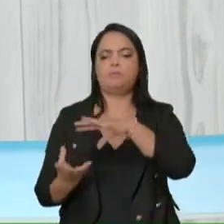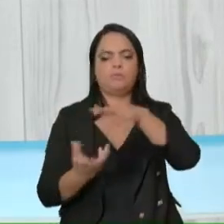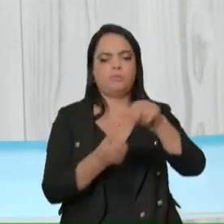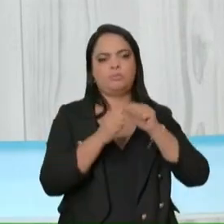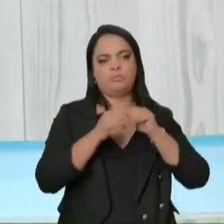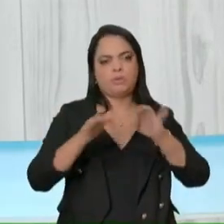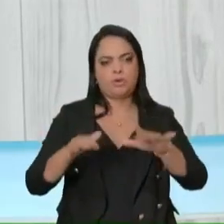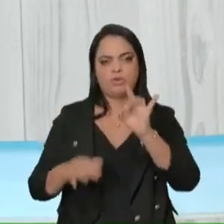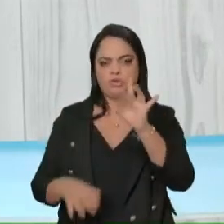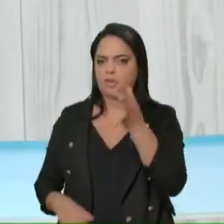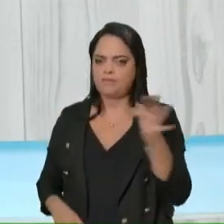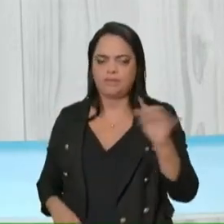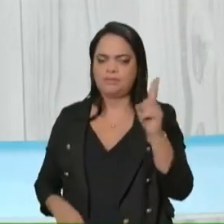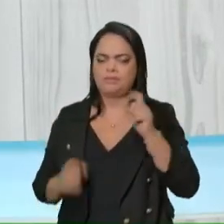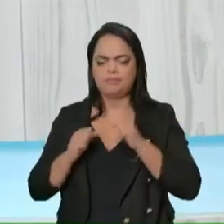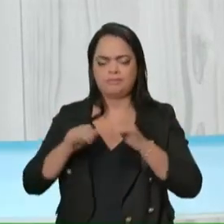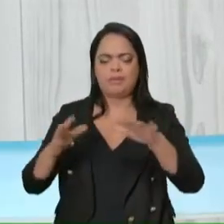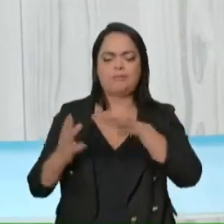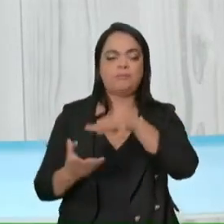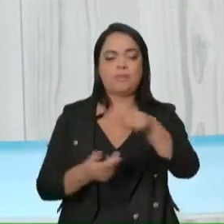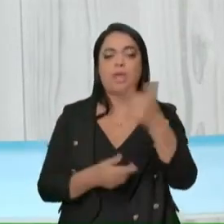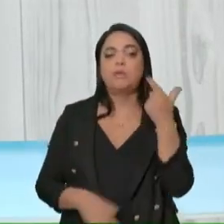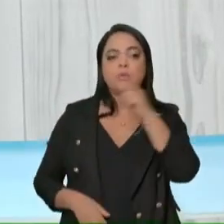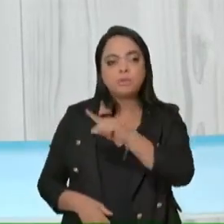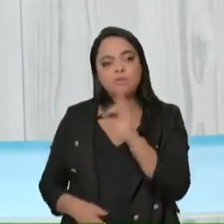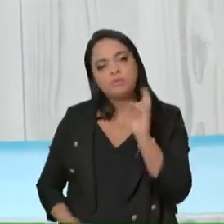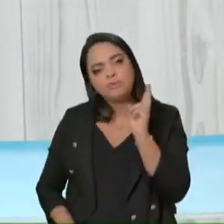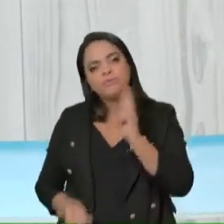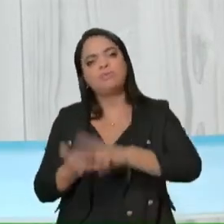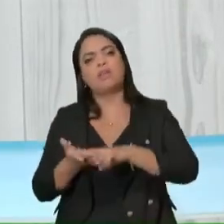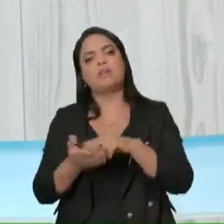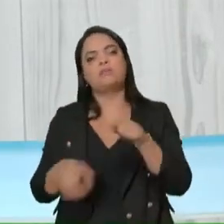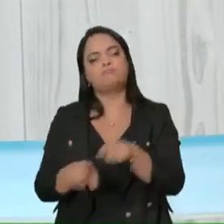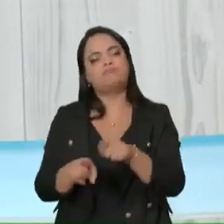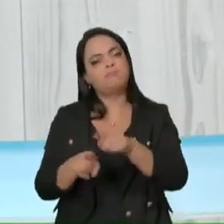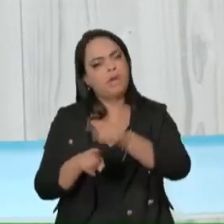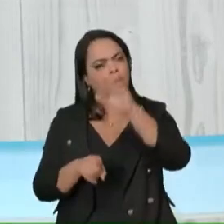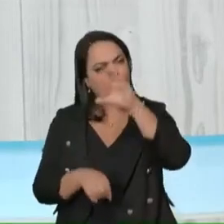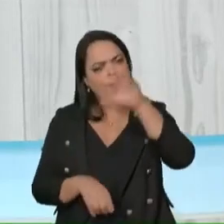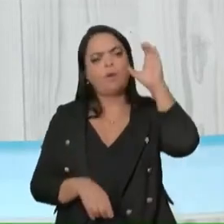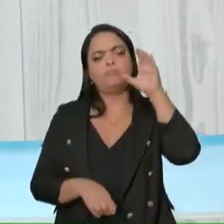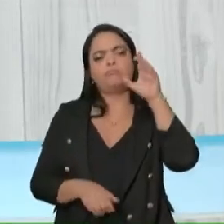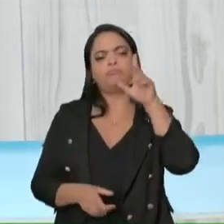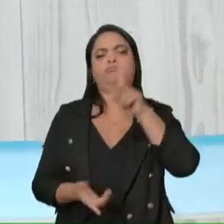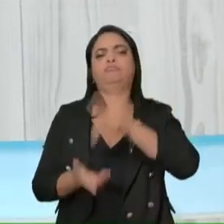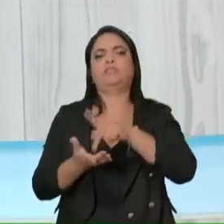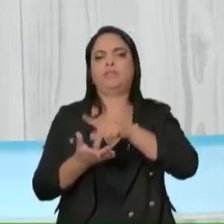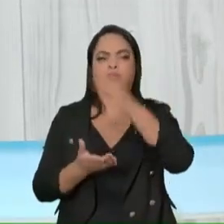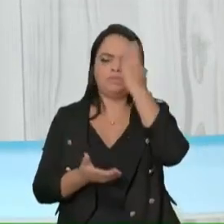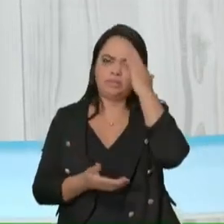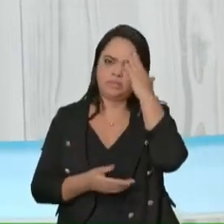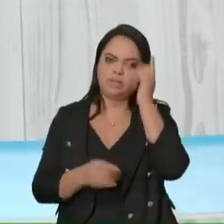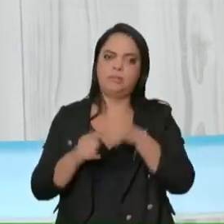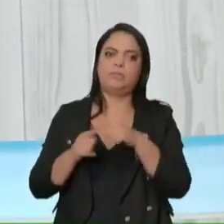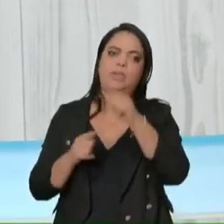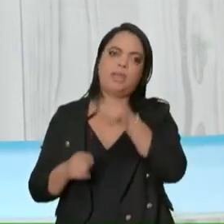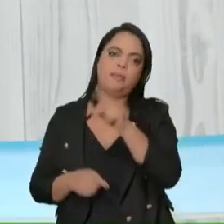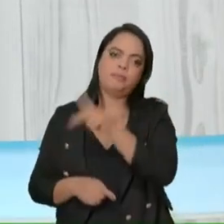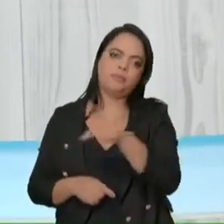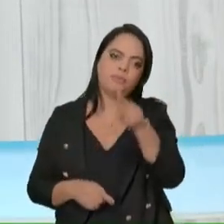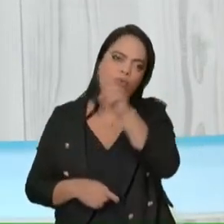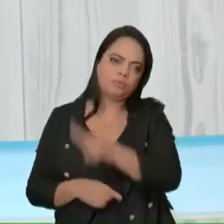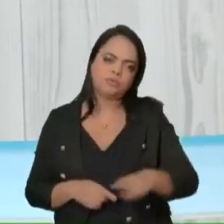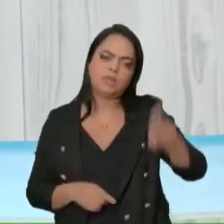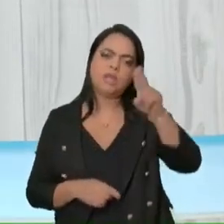não só na França. Então, para conseguir ter validade e ter confiabilidade, entender de fato, porque ele era um professor universitário, ele